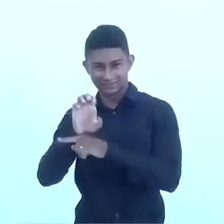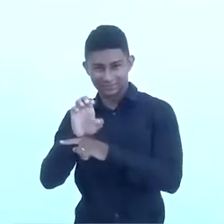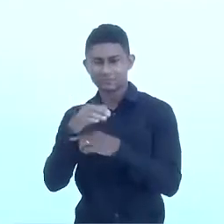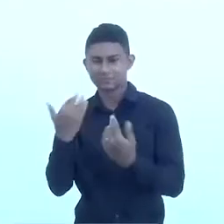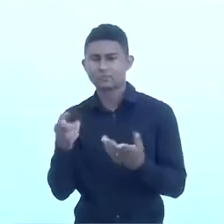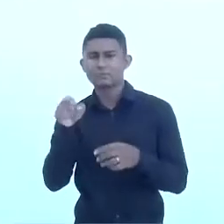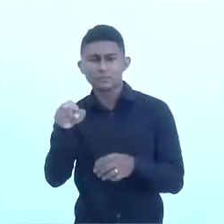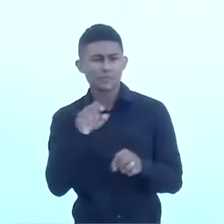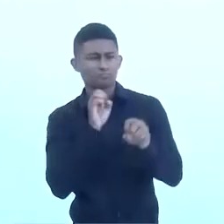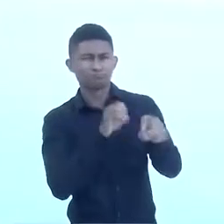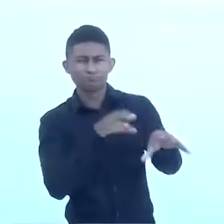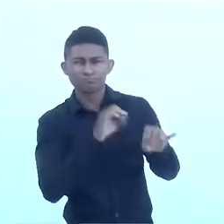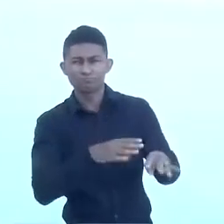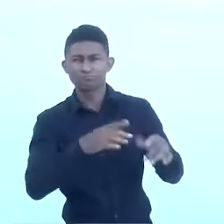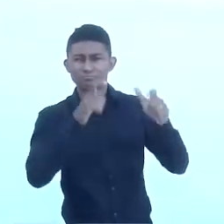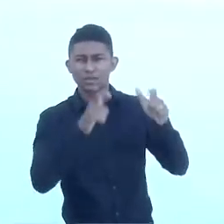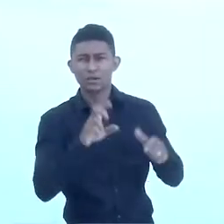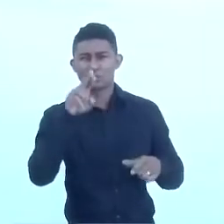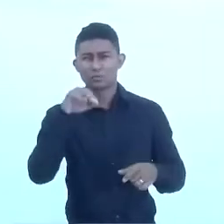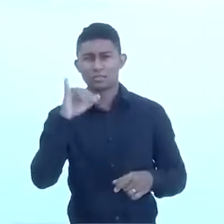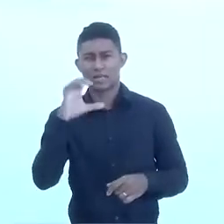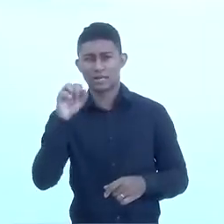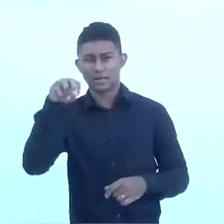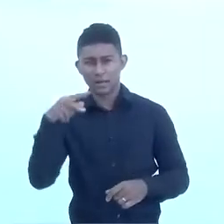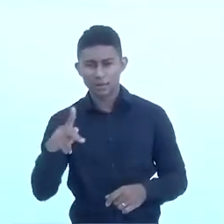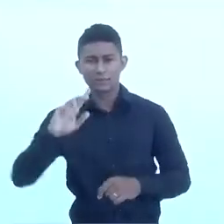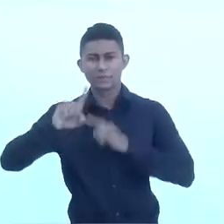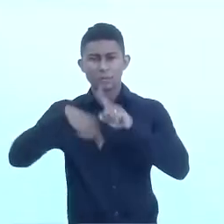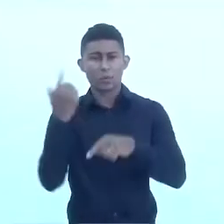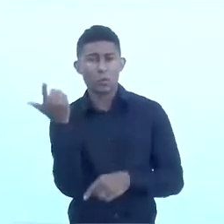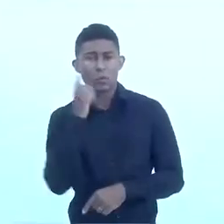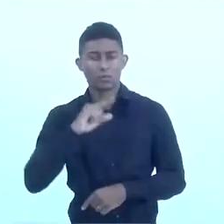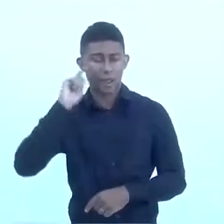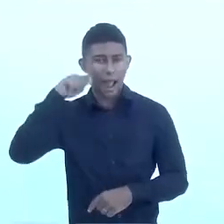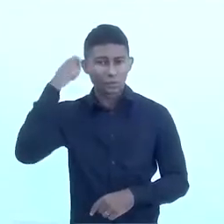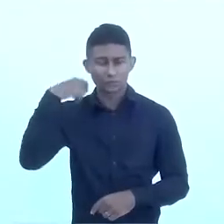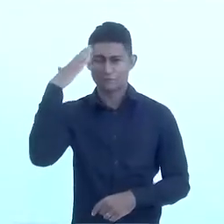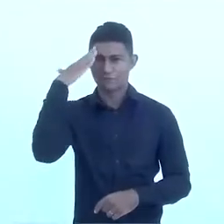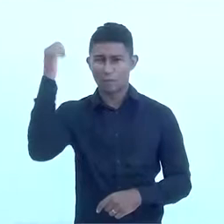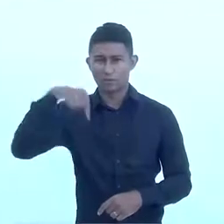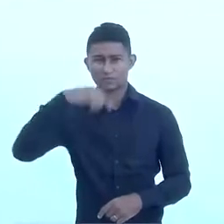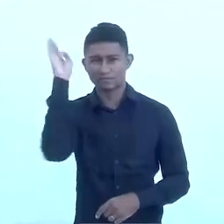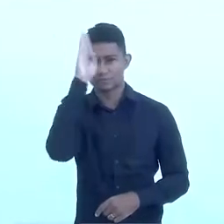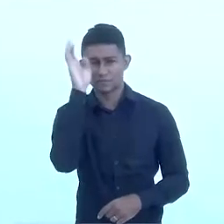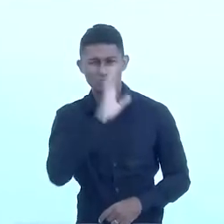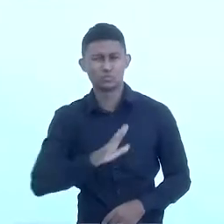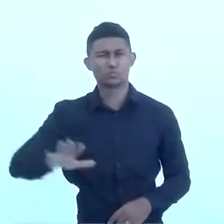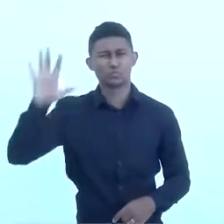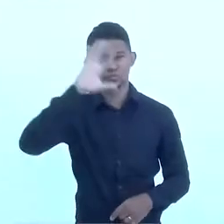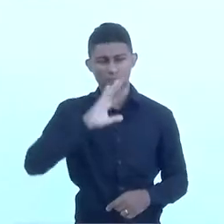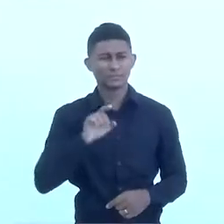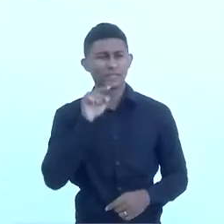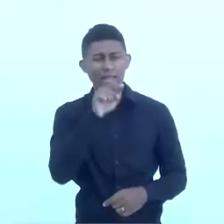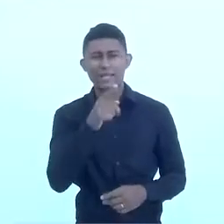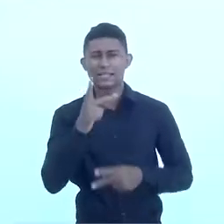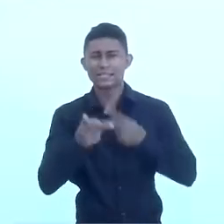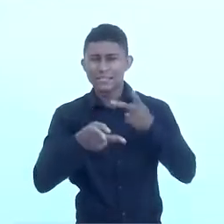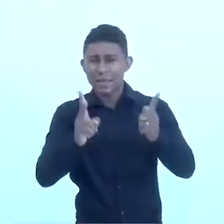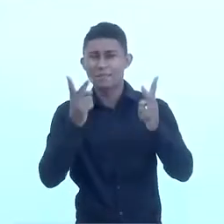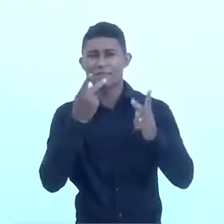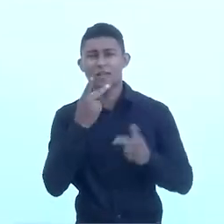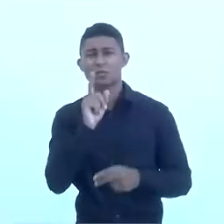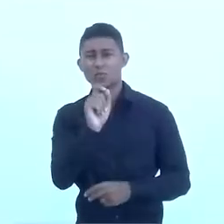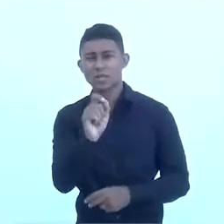aulas sob as árvores no jardim da Unicamp e se tornou um dos atores mais famosos do país. Dono dos